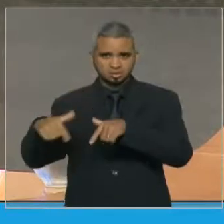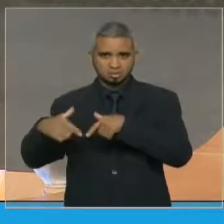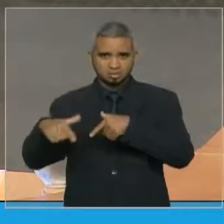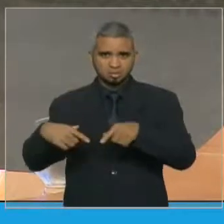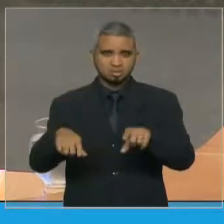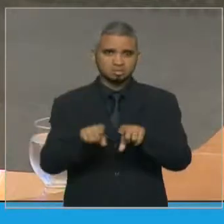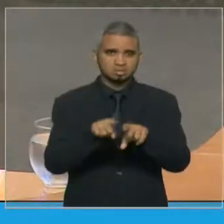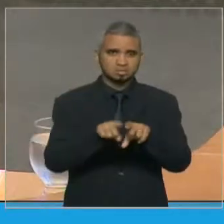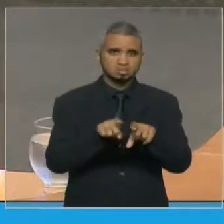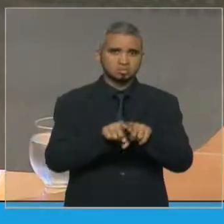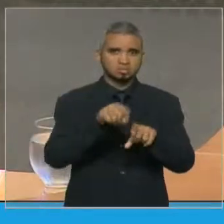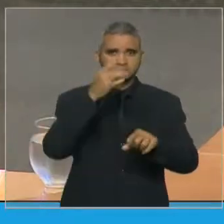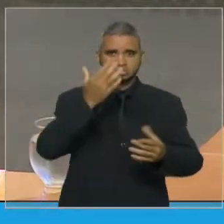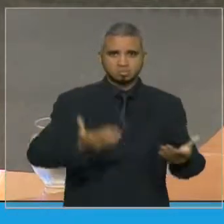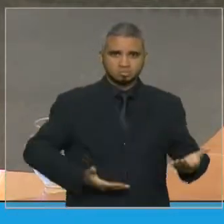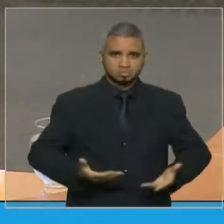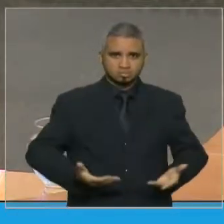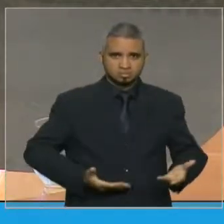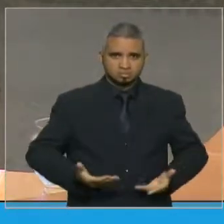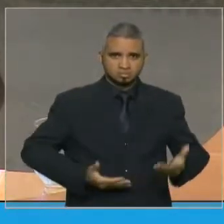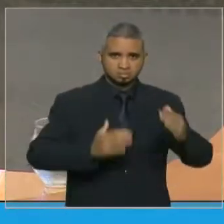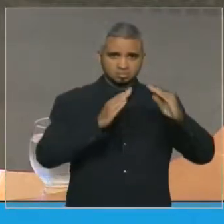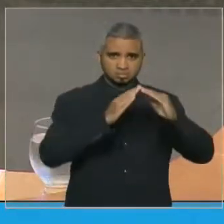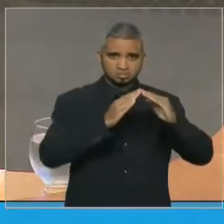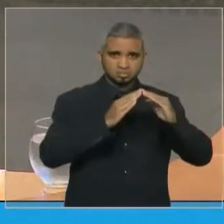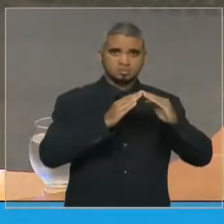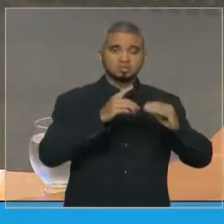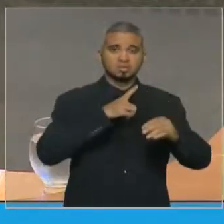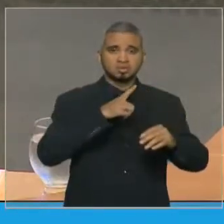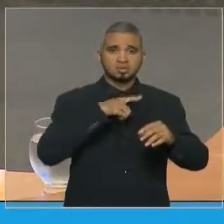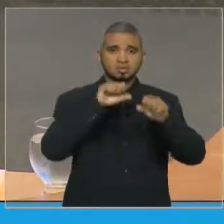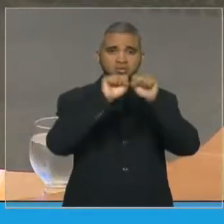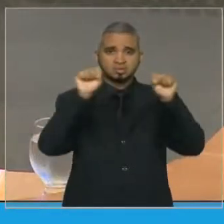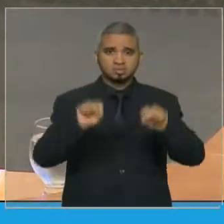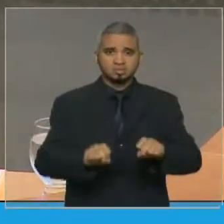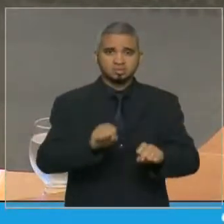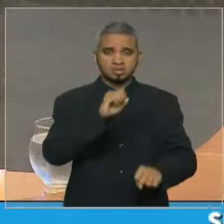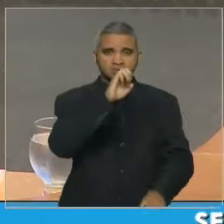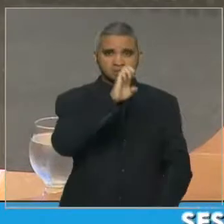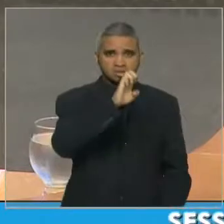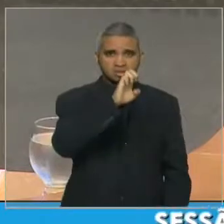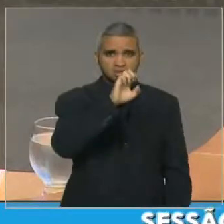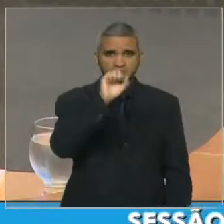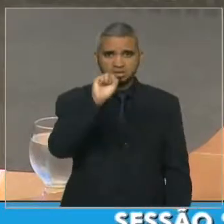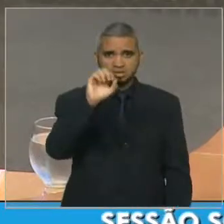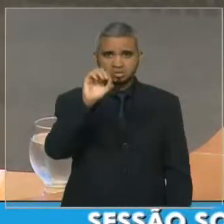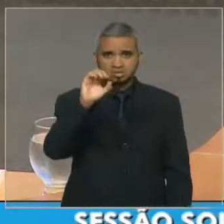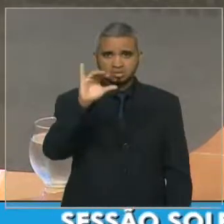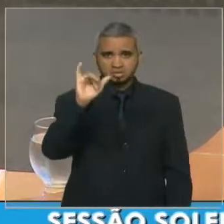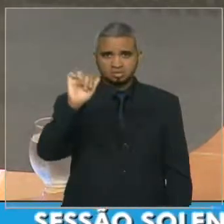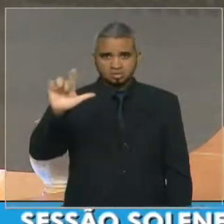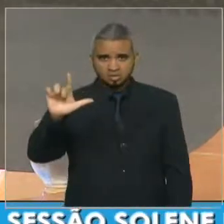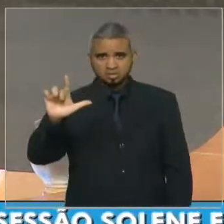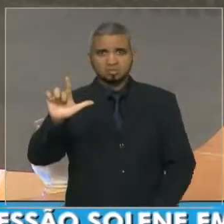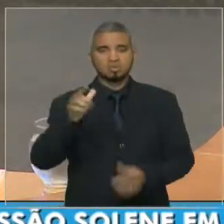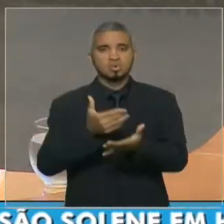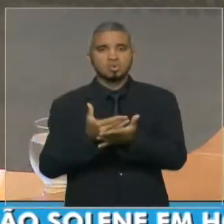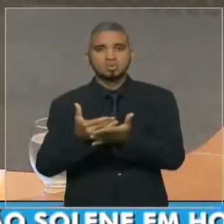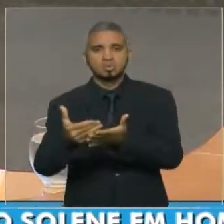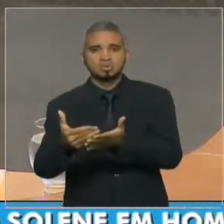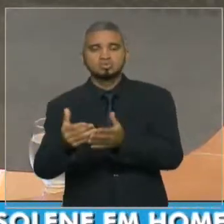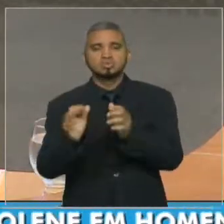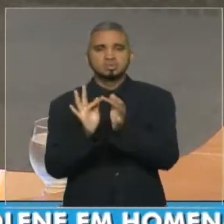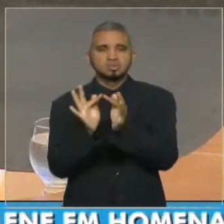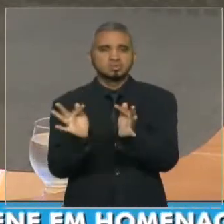o E-Social iniciou esse ano o processo de desburocratização para empresas e órgãos públicos. Aqui eu